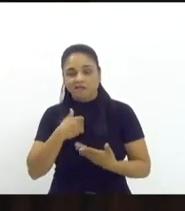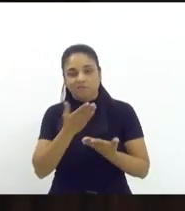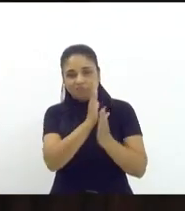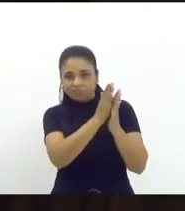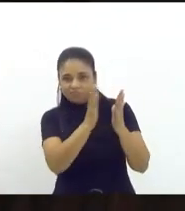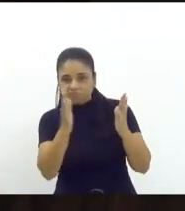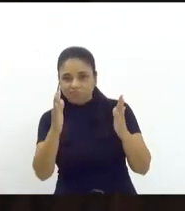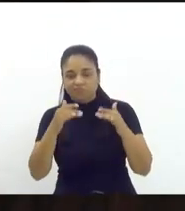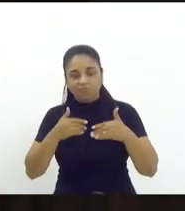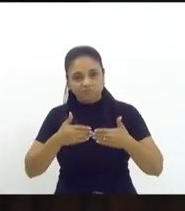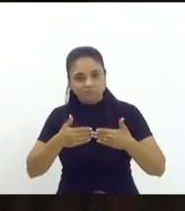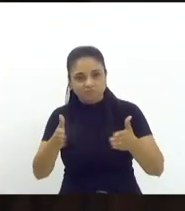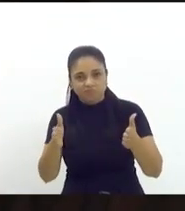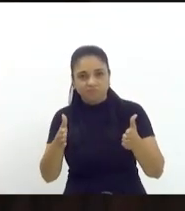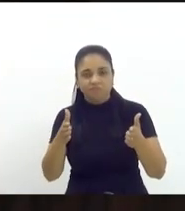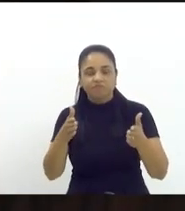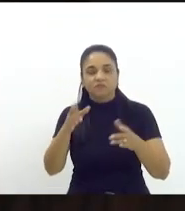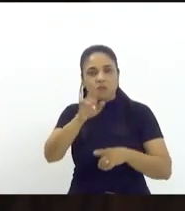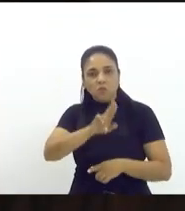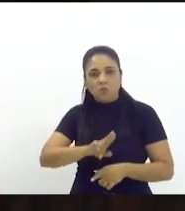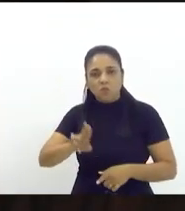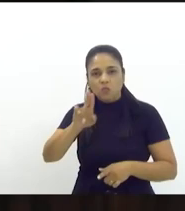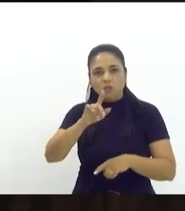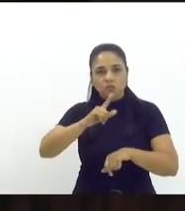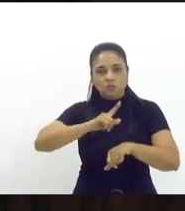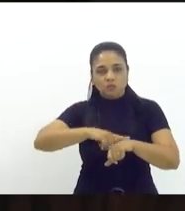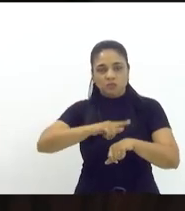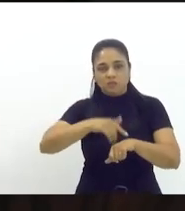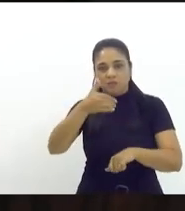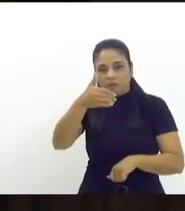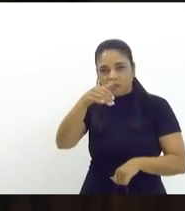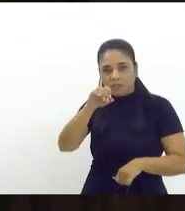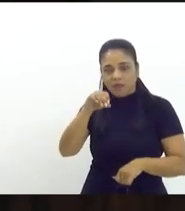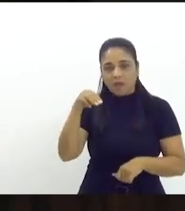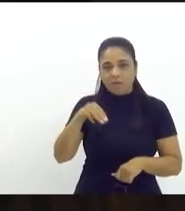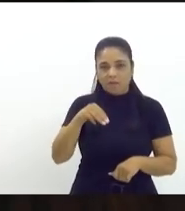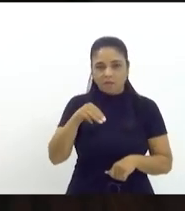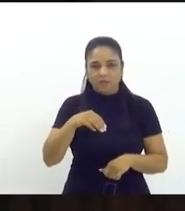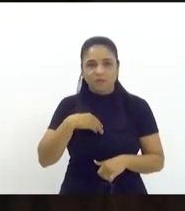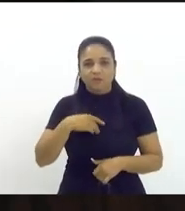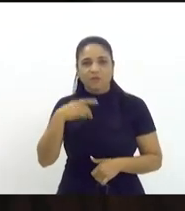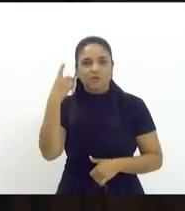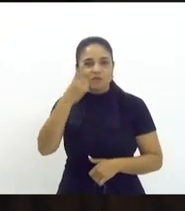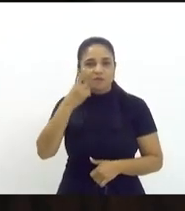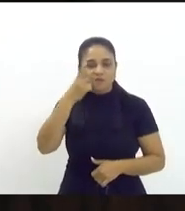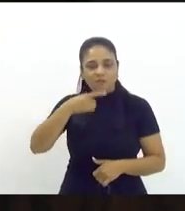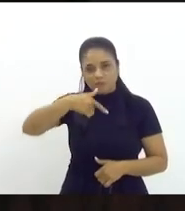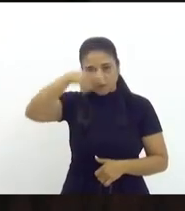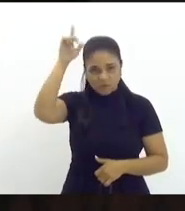inicial para fazer uso no tempo 10 minutos Deputado Luiz Paulo